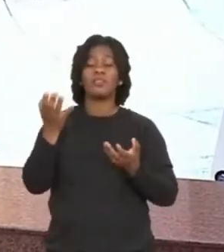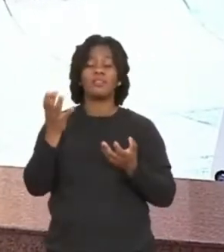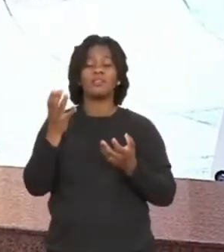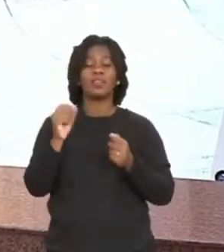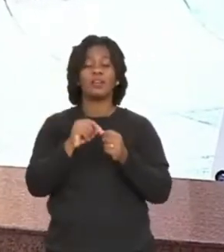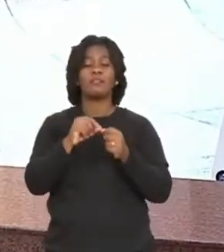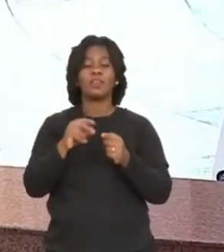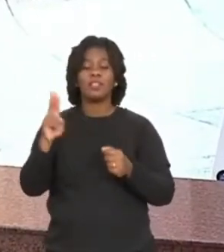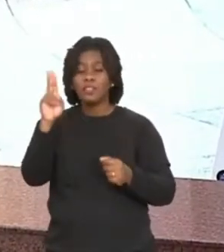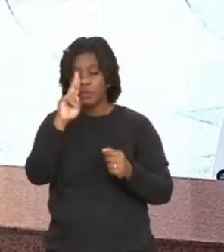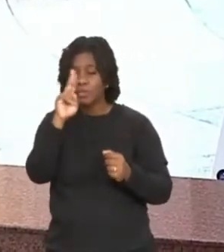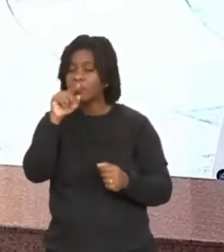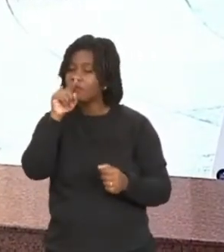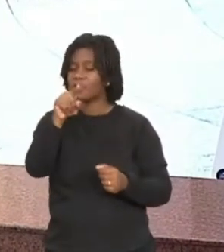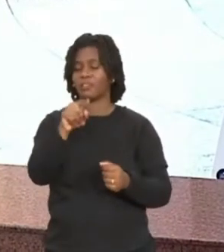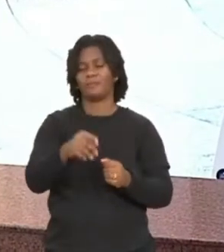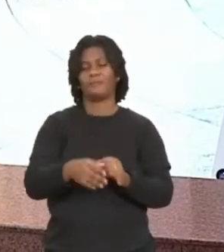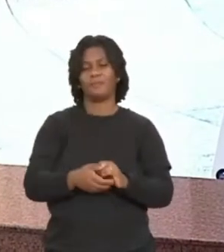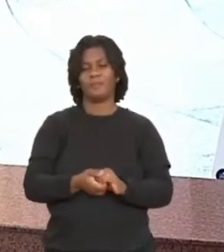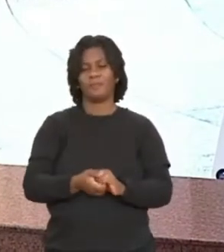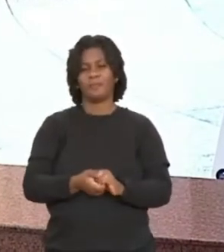você.